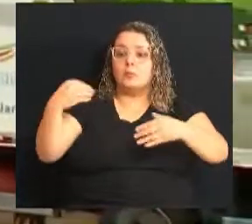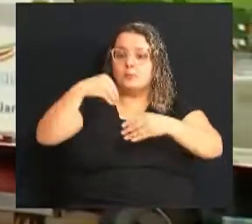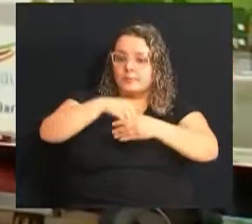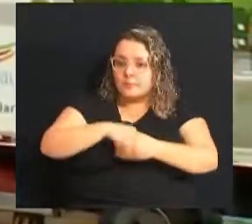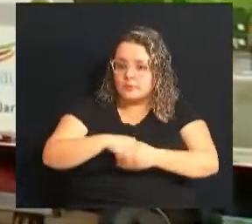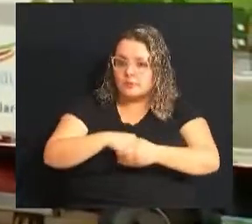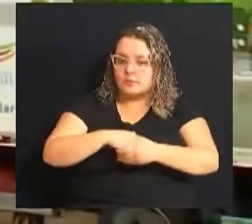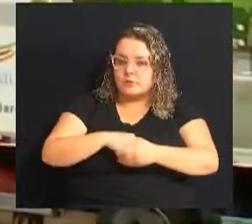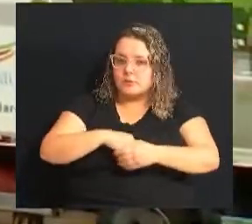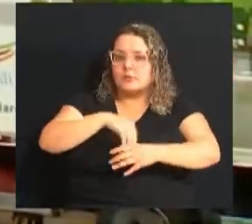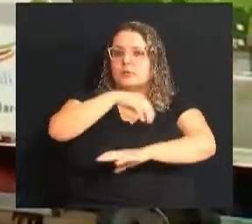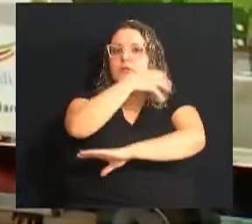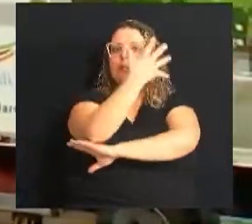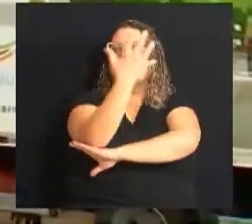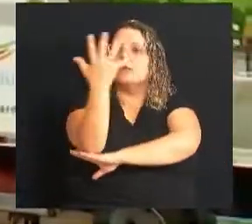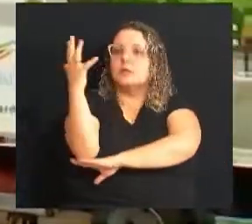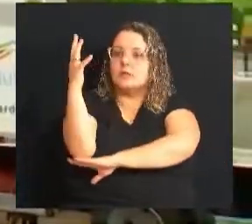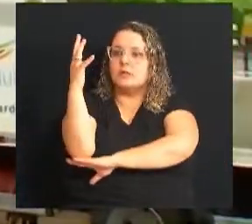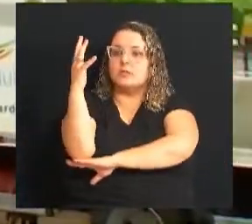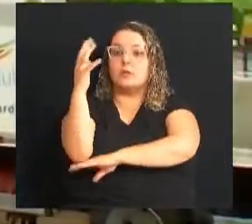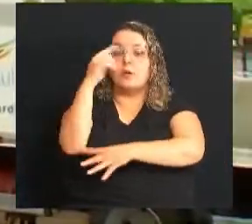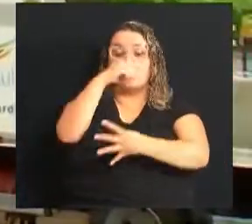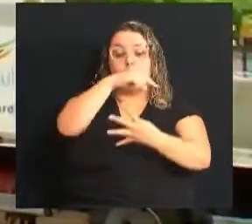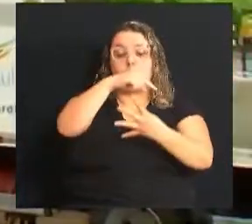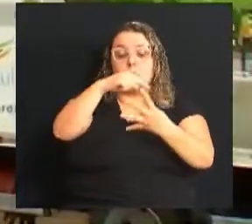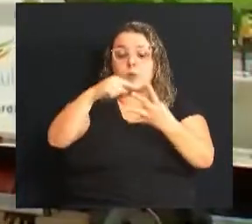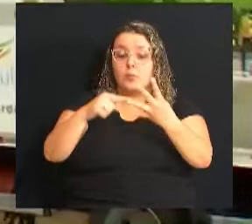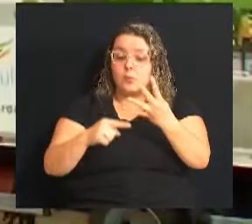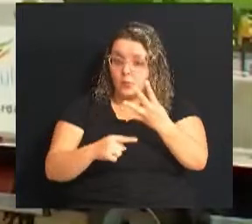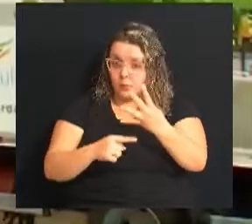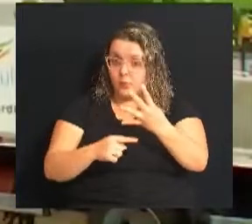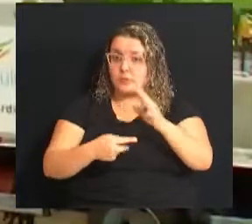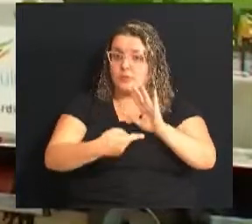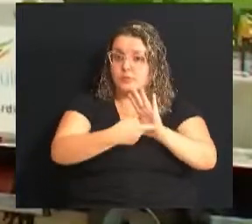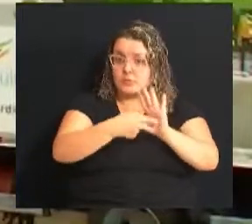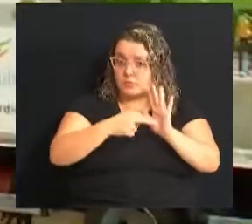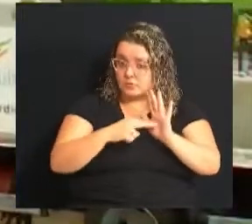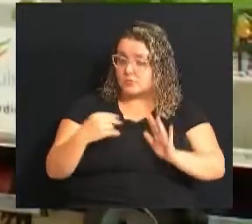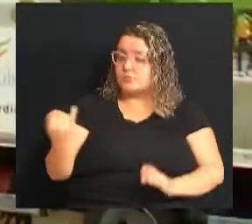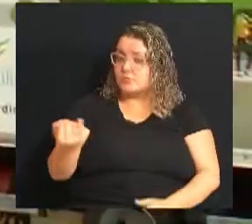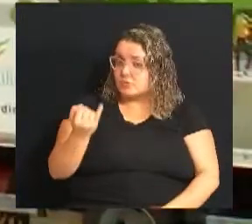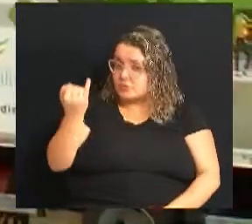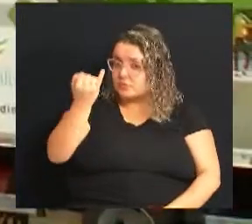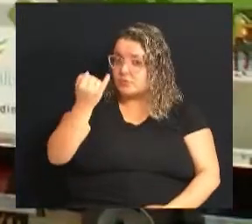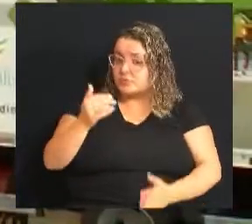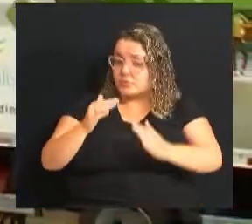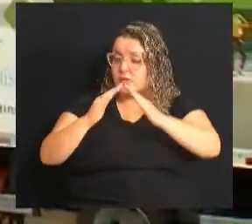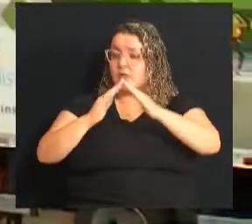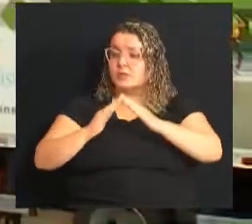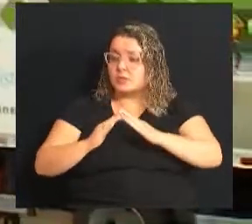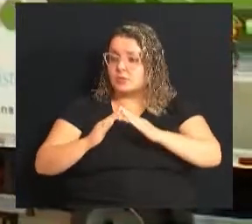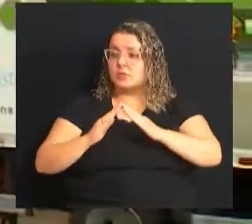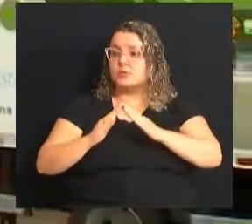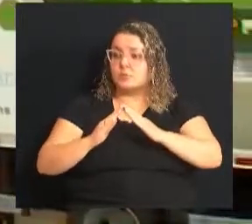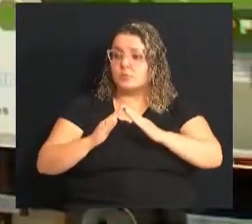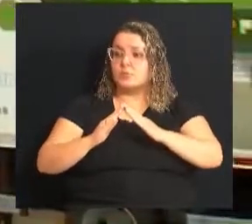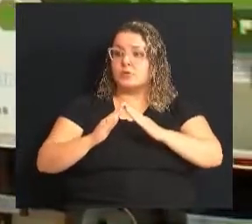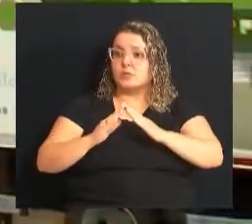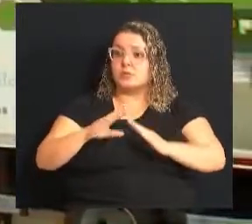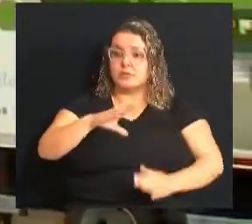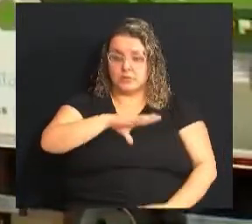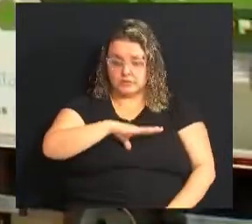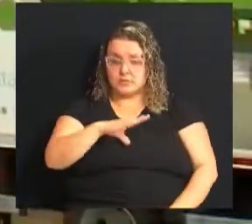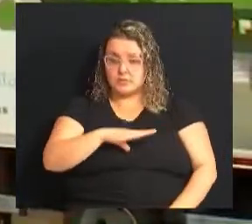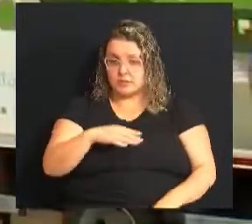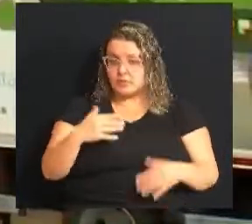ela tem 4 grandes significados para quem mora na cidade,